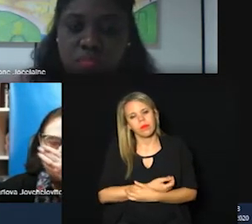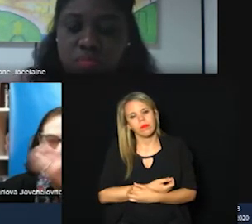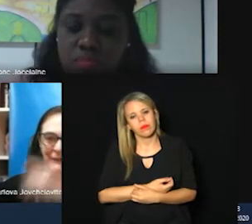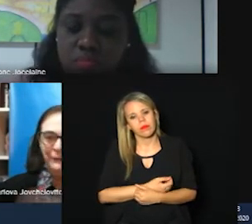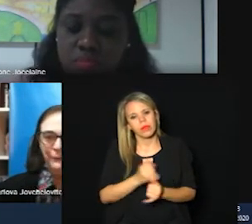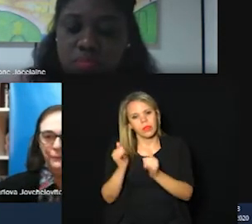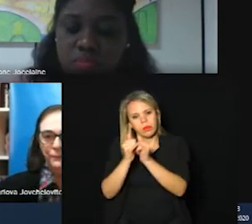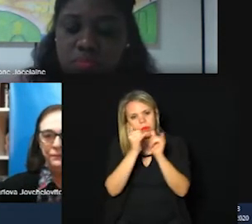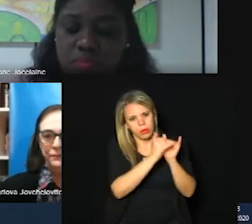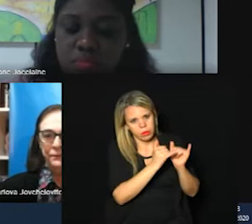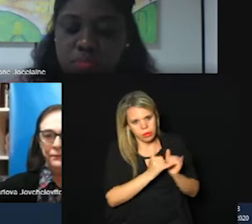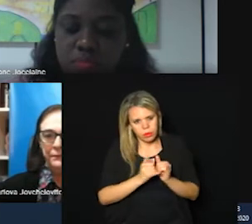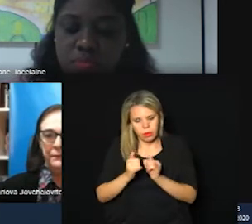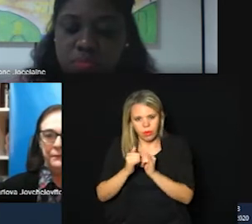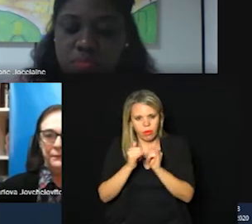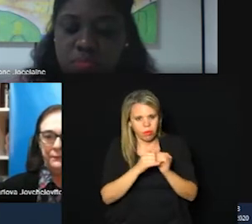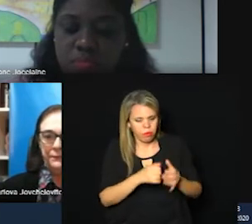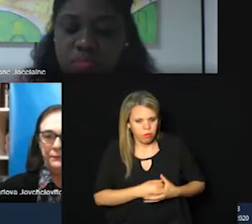Perdoar uns aos outros.